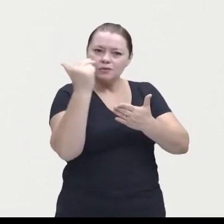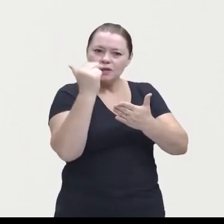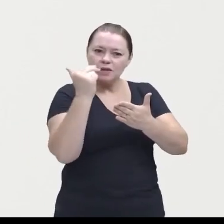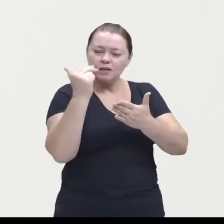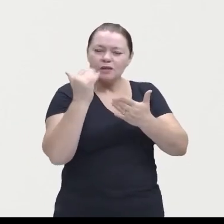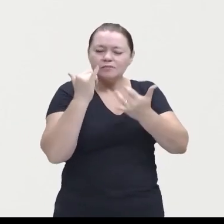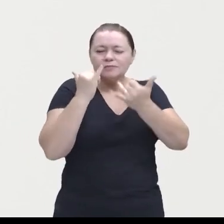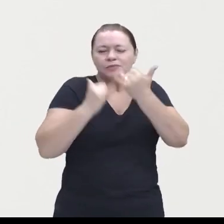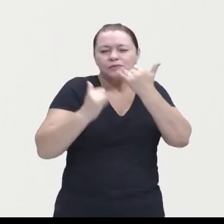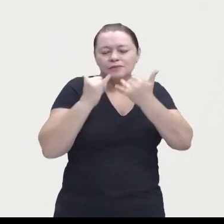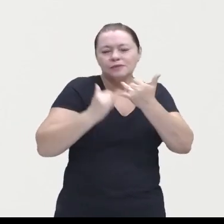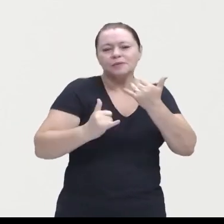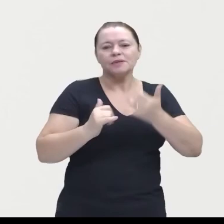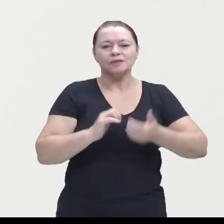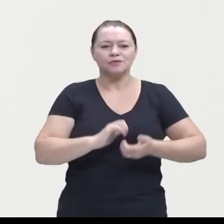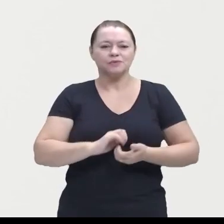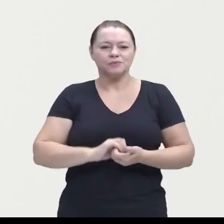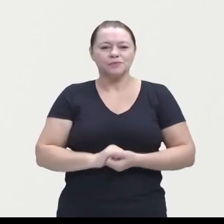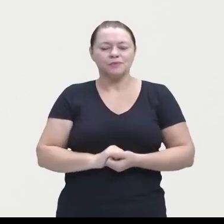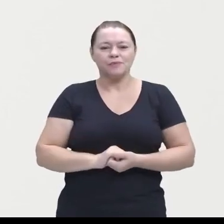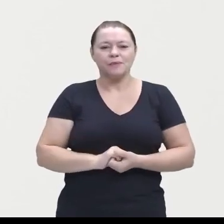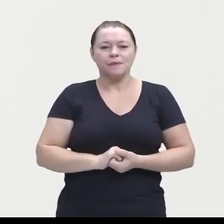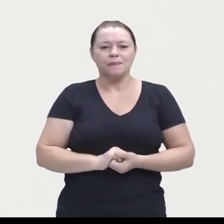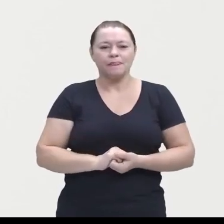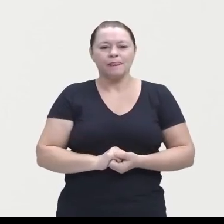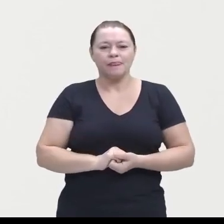forma geométrica.